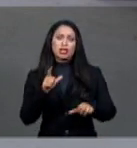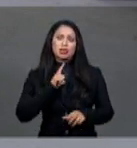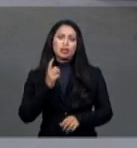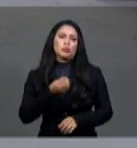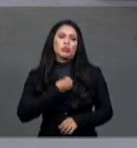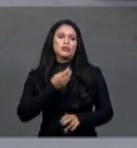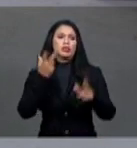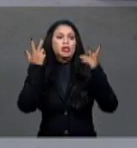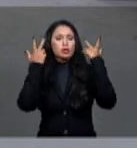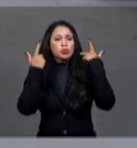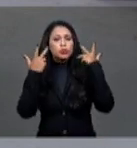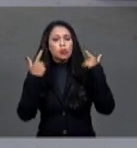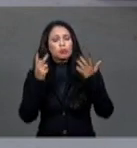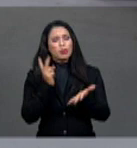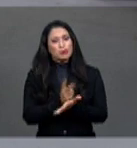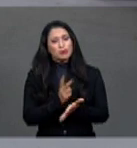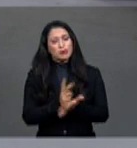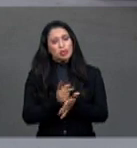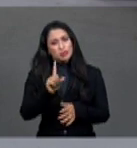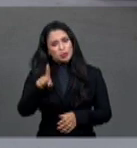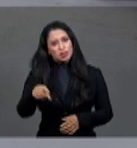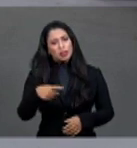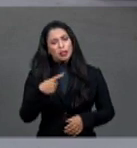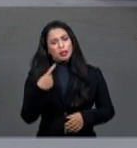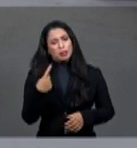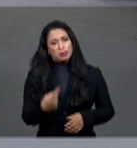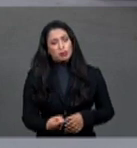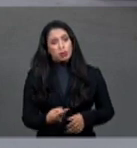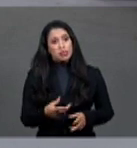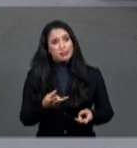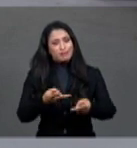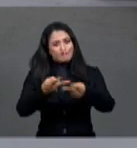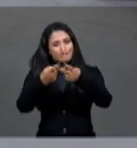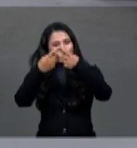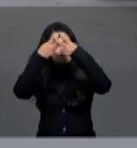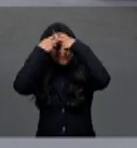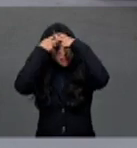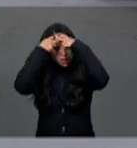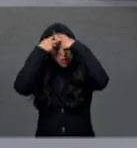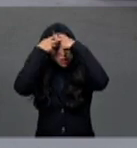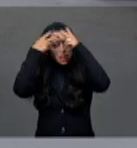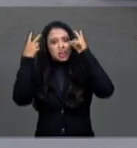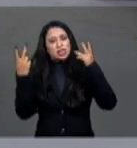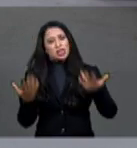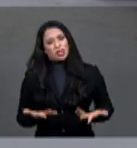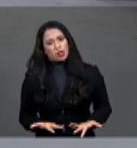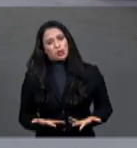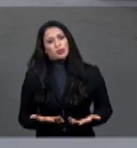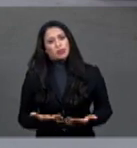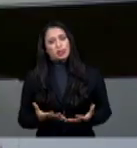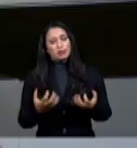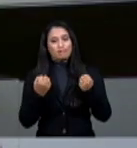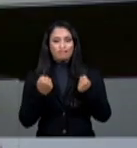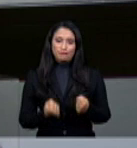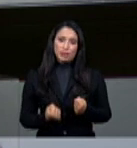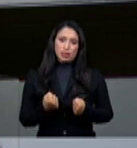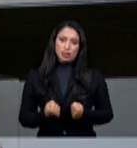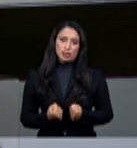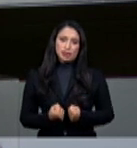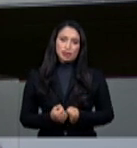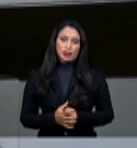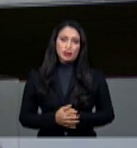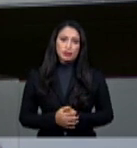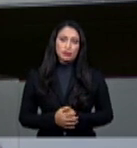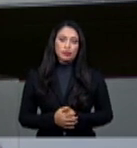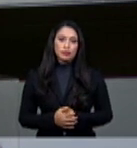normal, mesmo depois desse trauma tão significativo. Eu